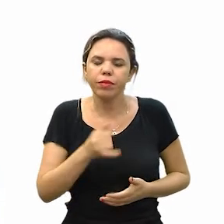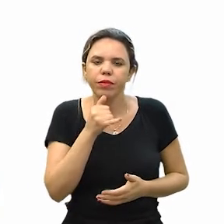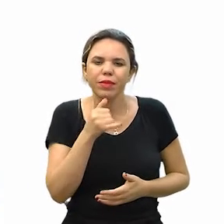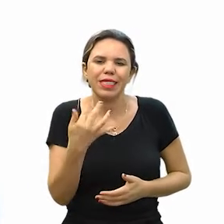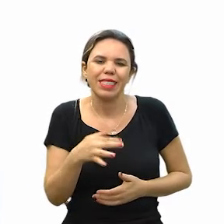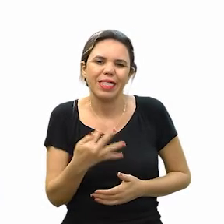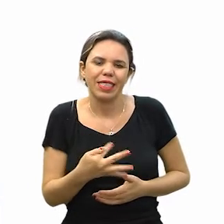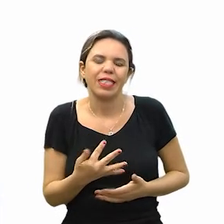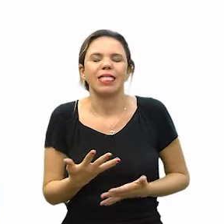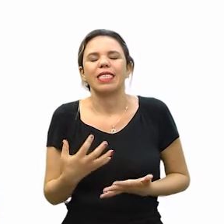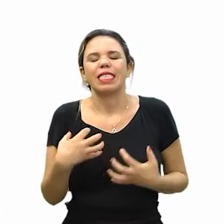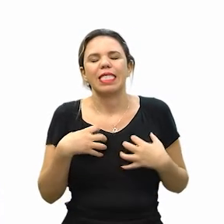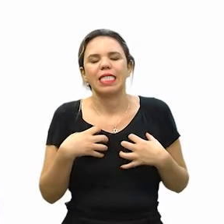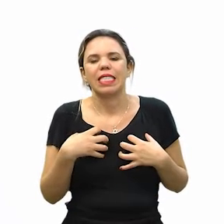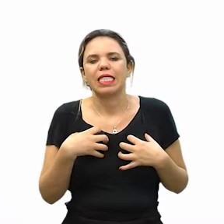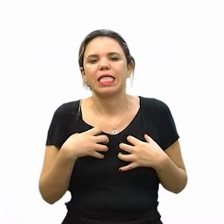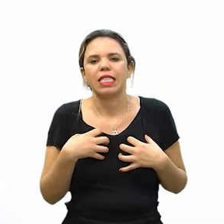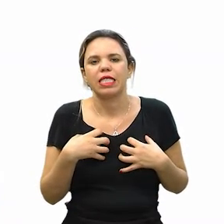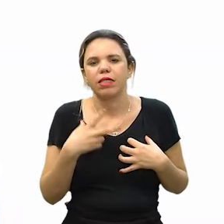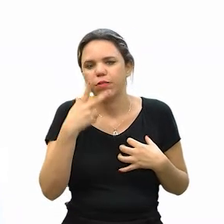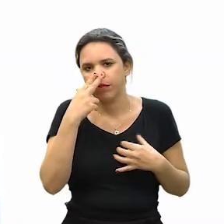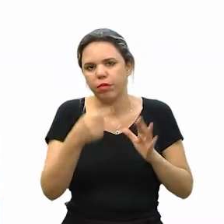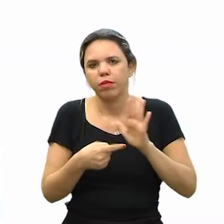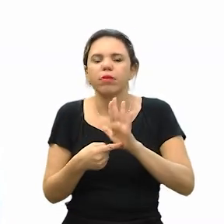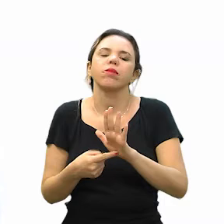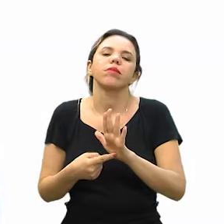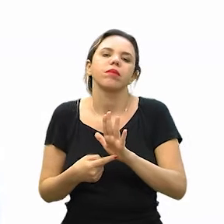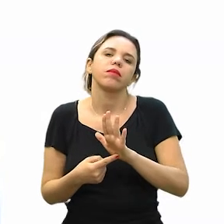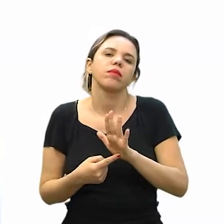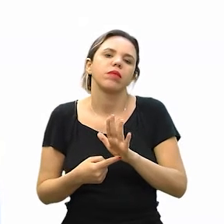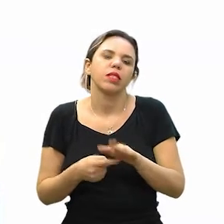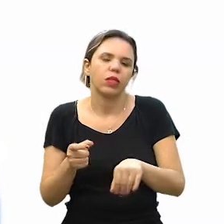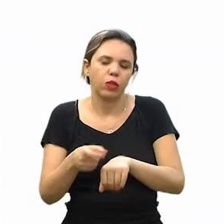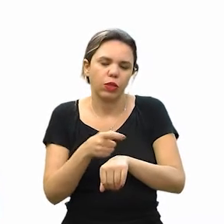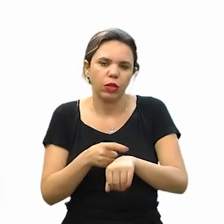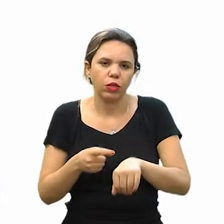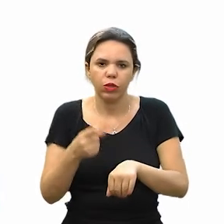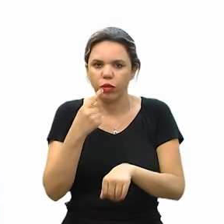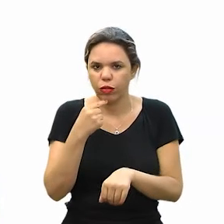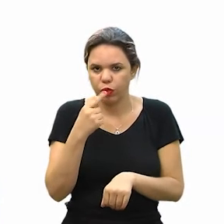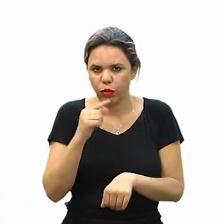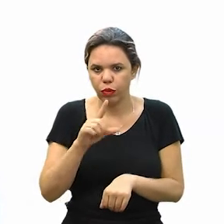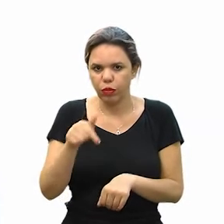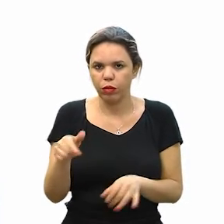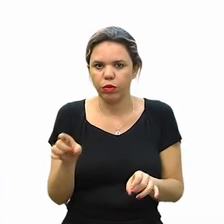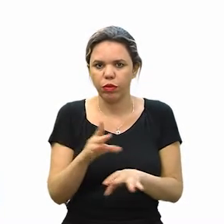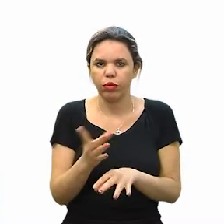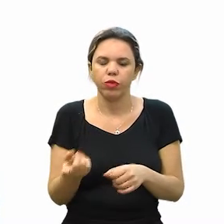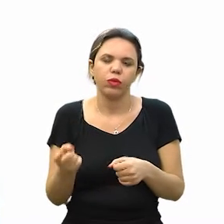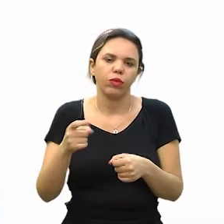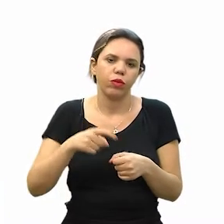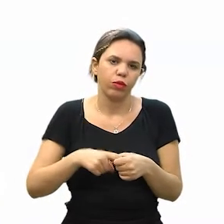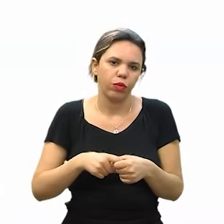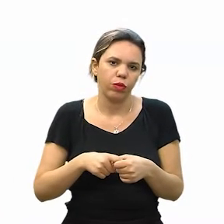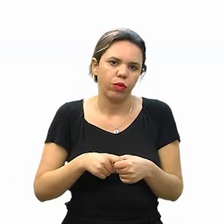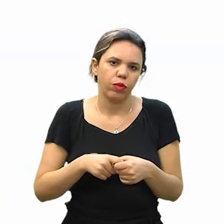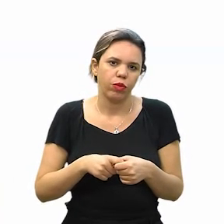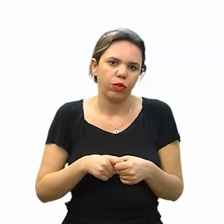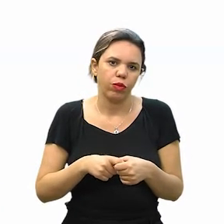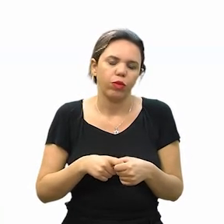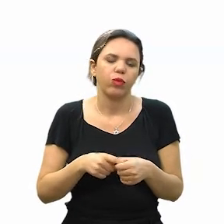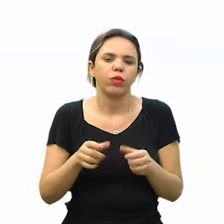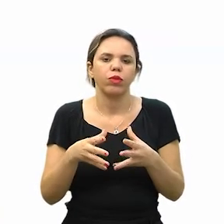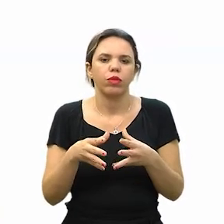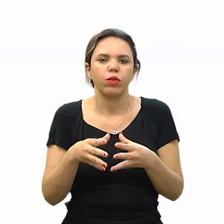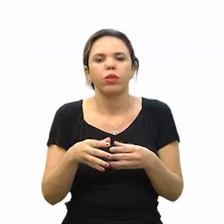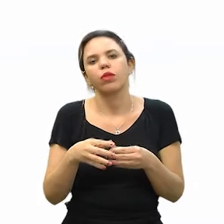Esse quadro de dor, né? Então, o aparecimento de manchas avermelhadas que depois, logo depois, são